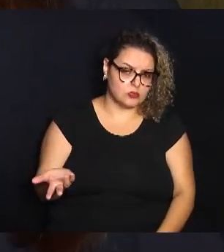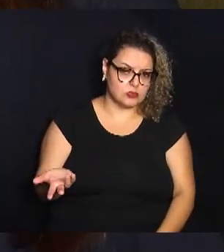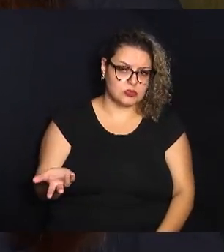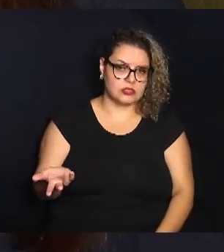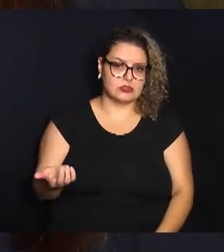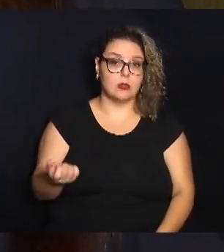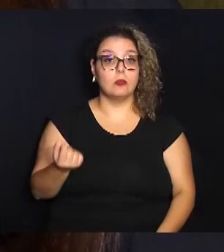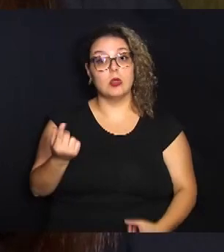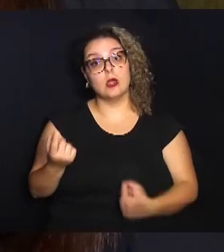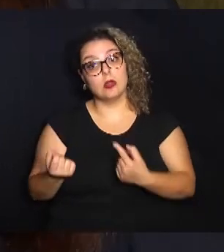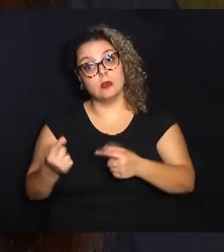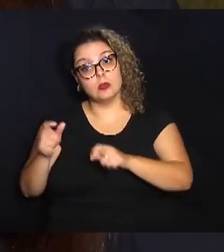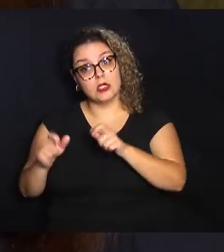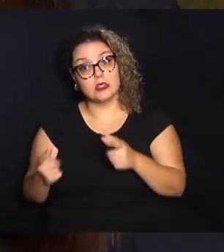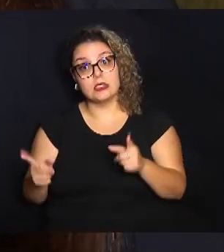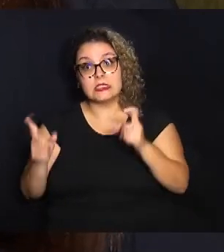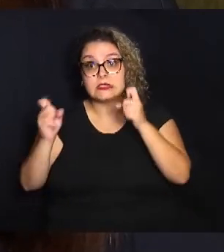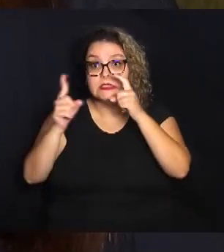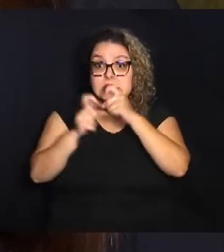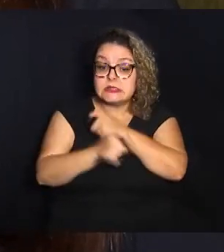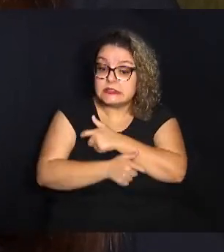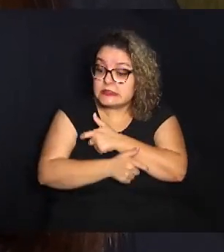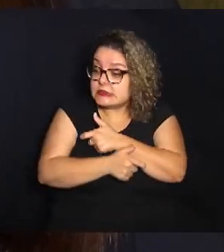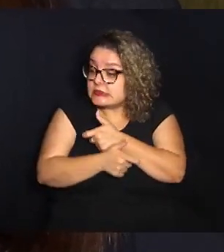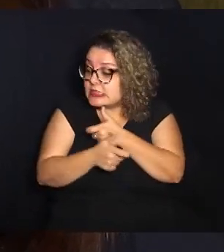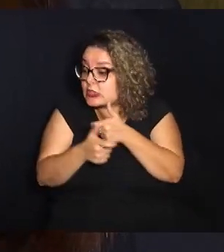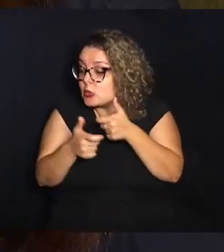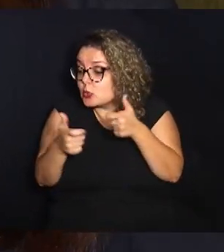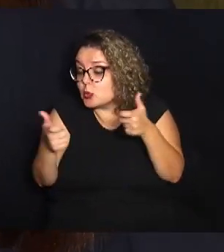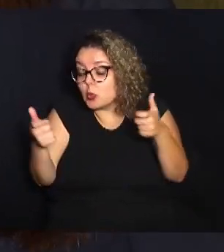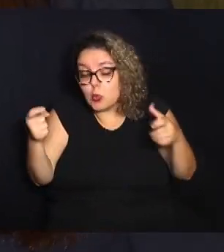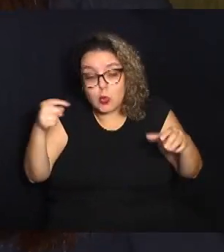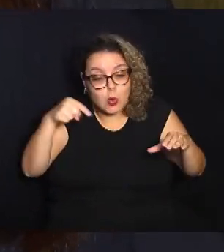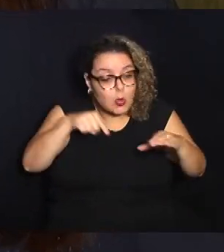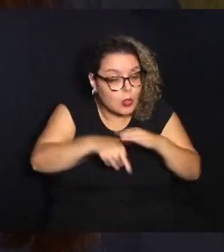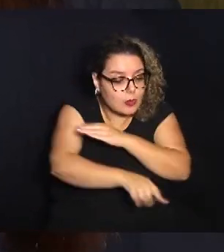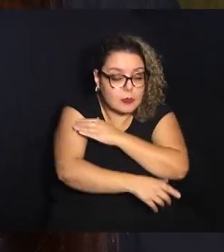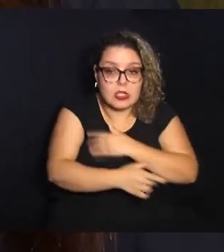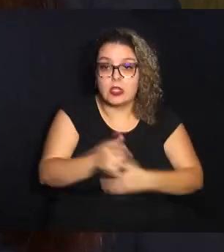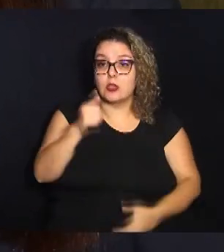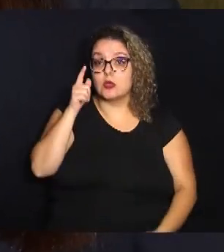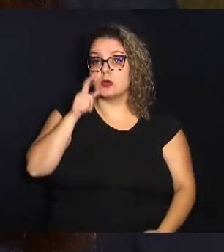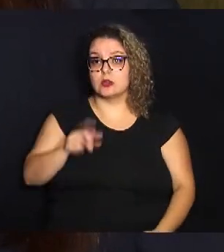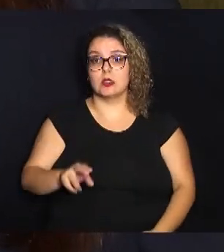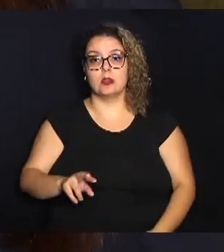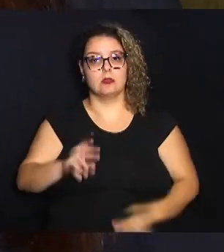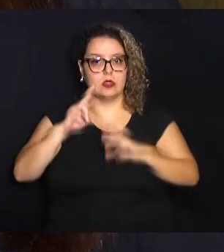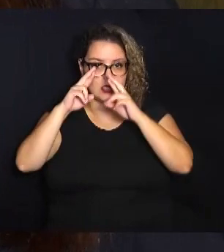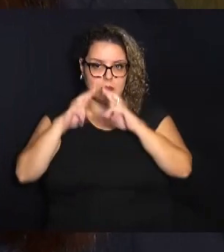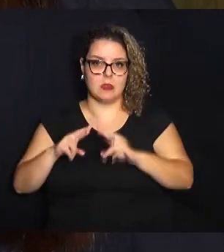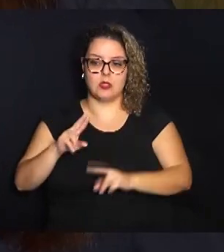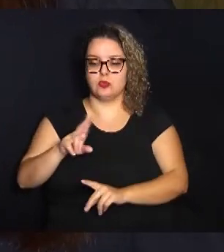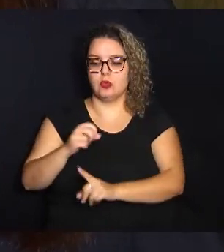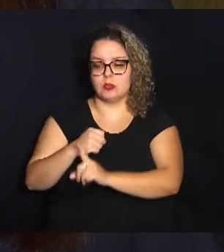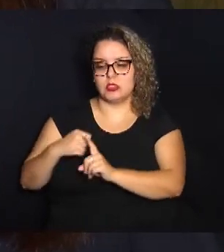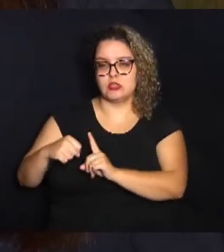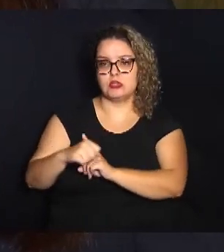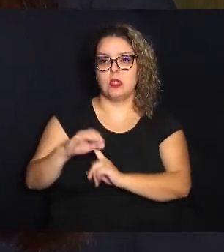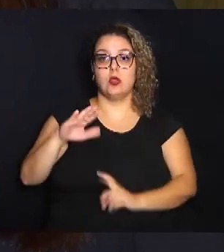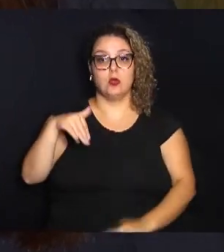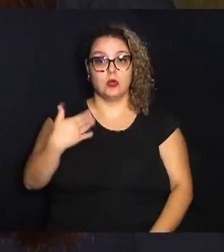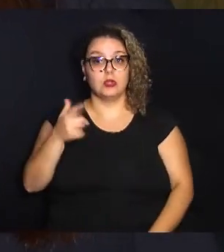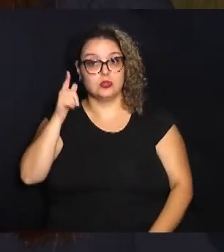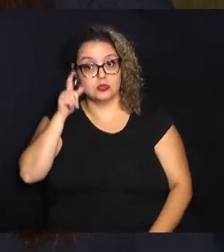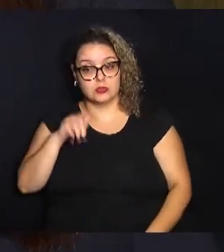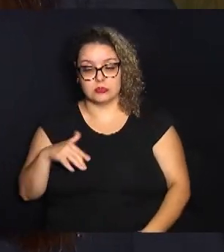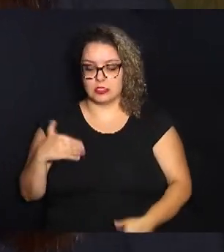né para algumas pessoas é uma dificuldade gigantesca conseguir o respeito ao nome social então quando a gente